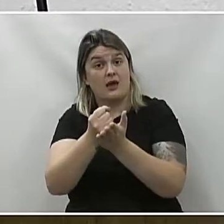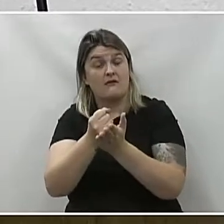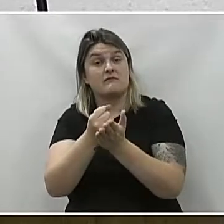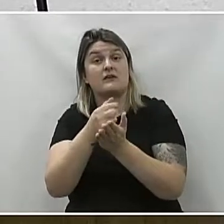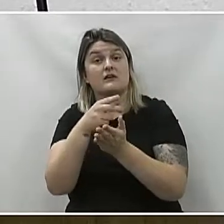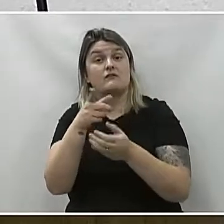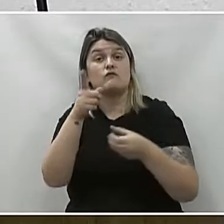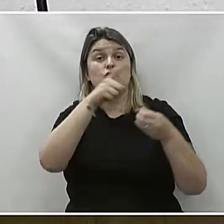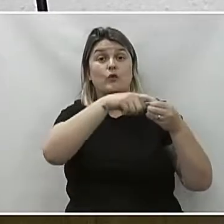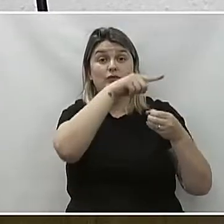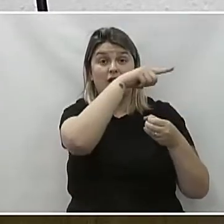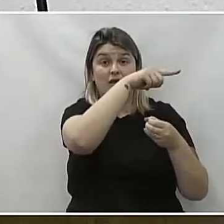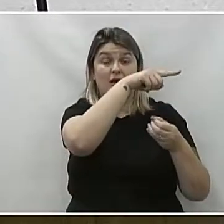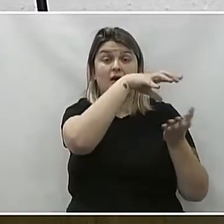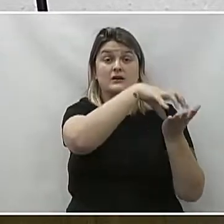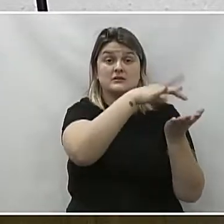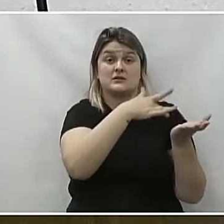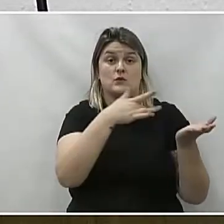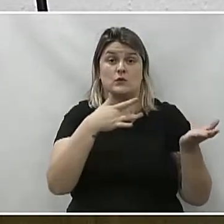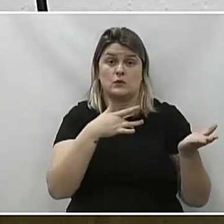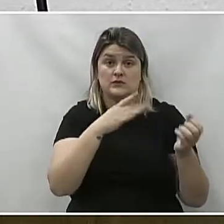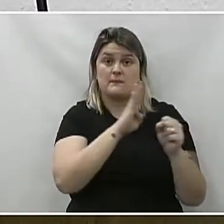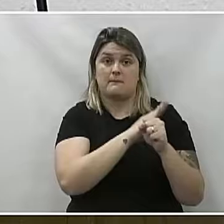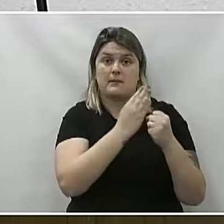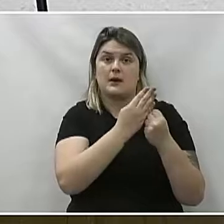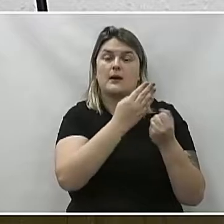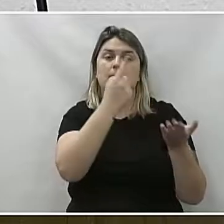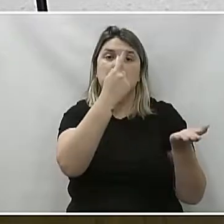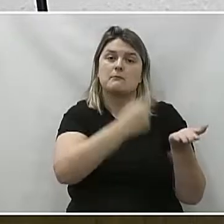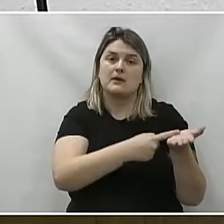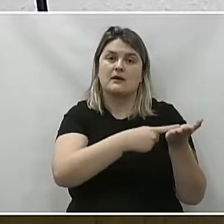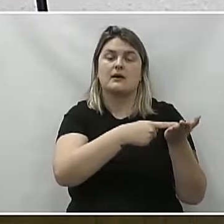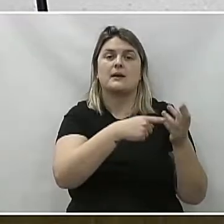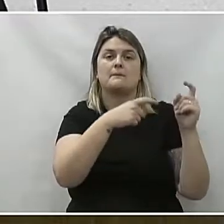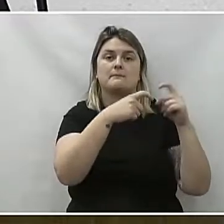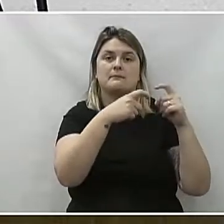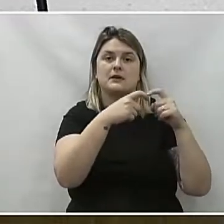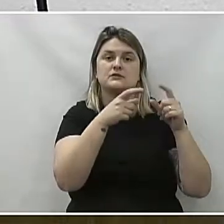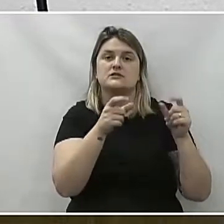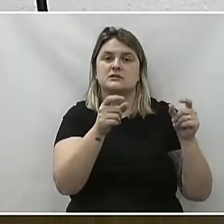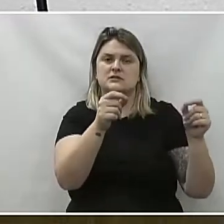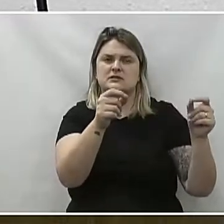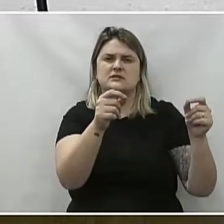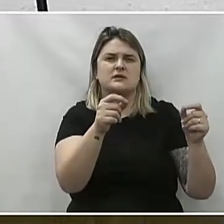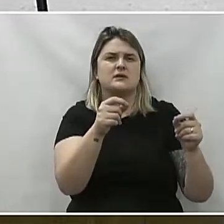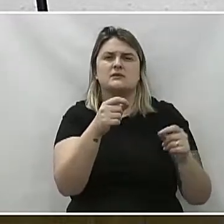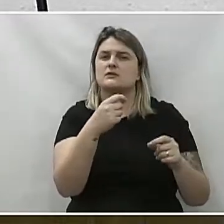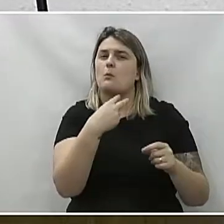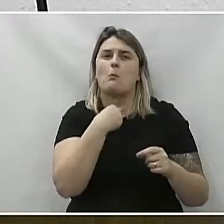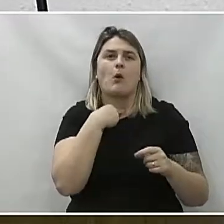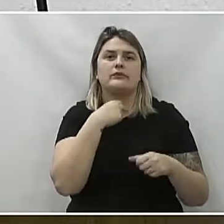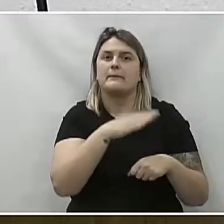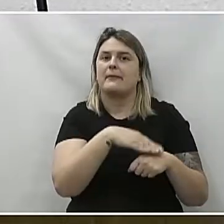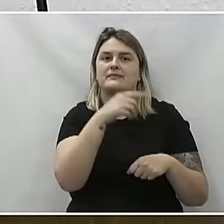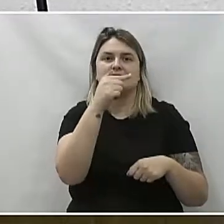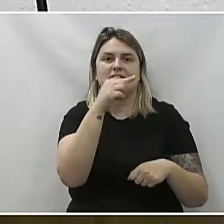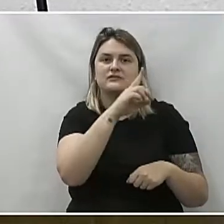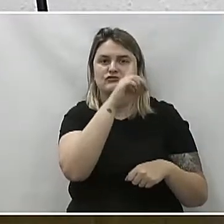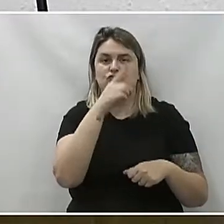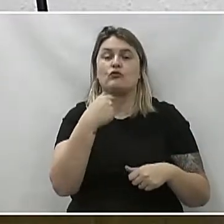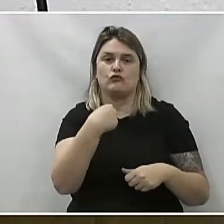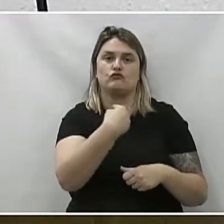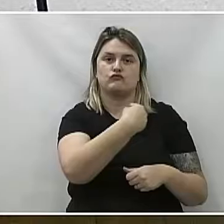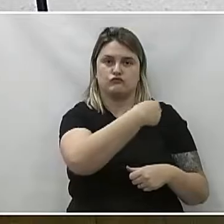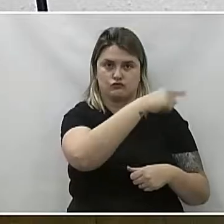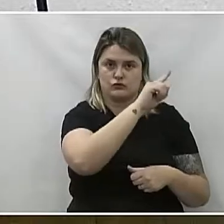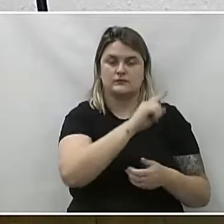vai voltar no posto de saúde lá do seu bairro para marcar um oncologista que tem que demorar no máximo 7 dias. Eu fui,